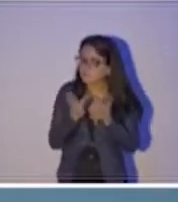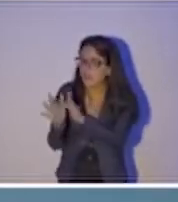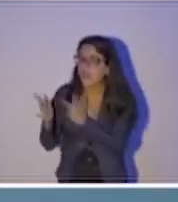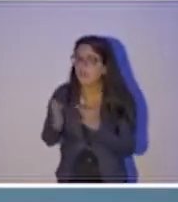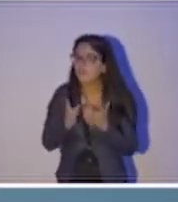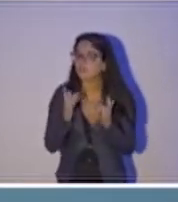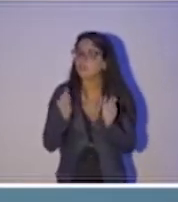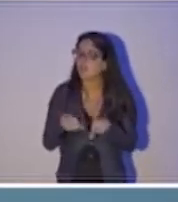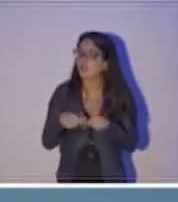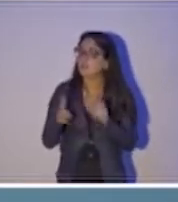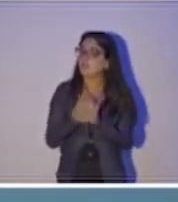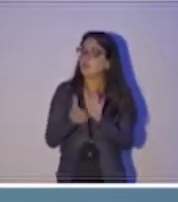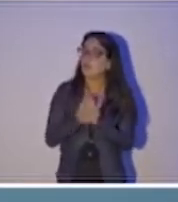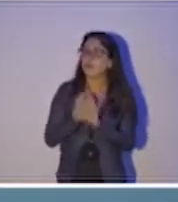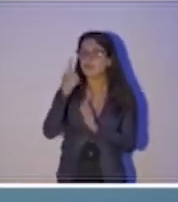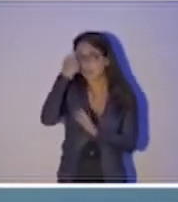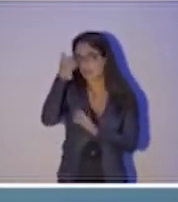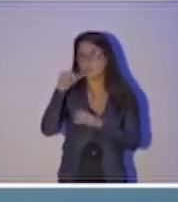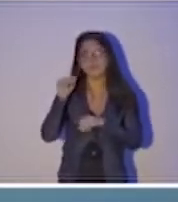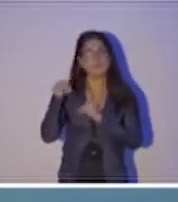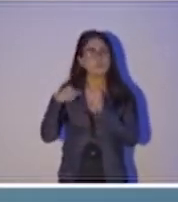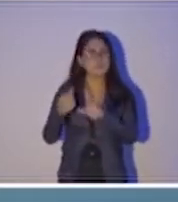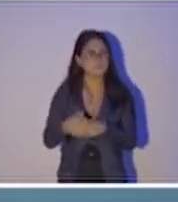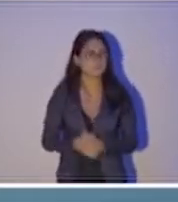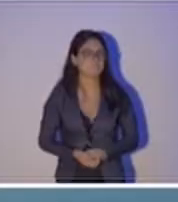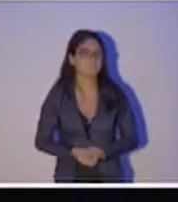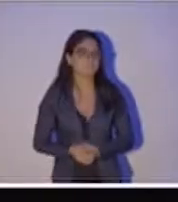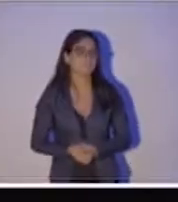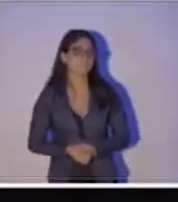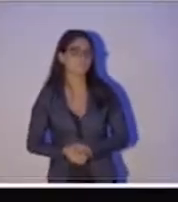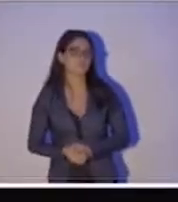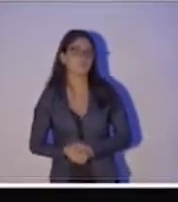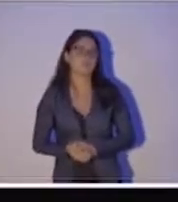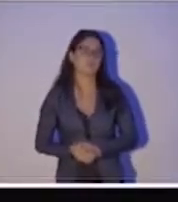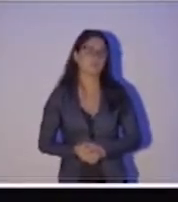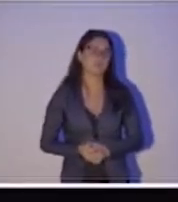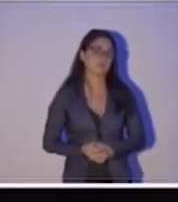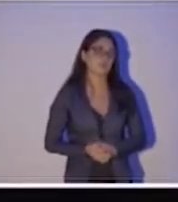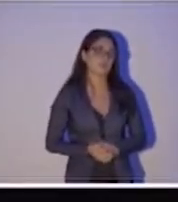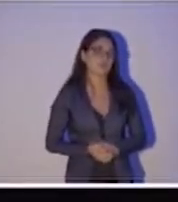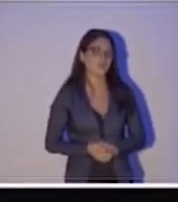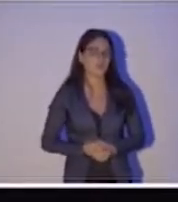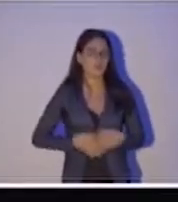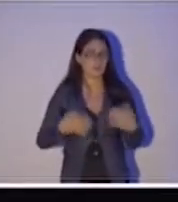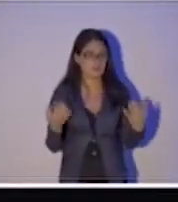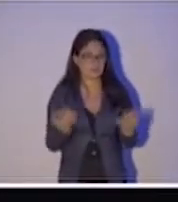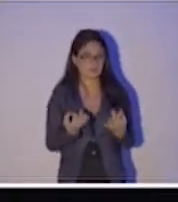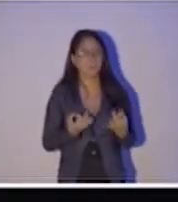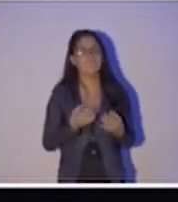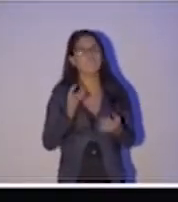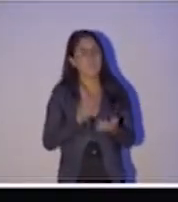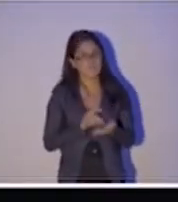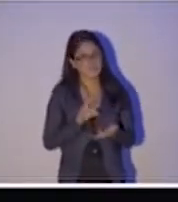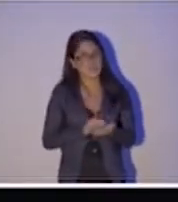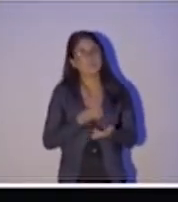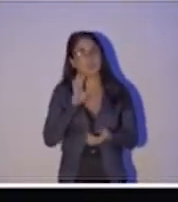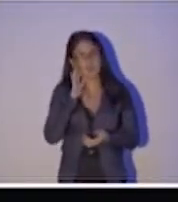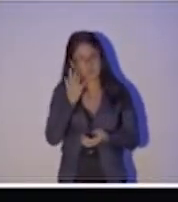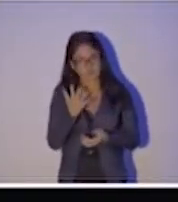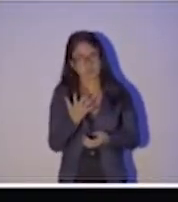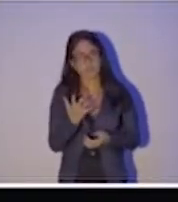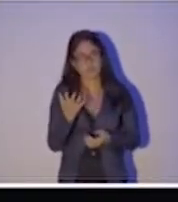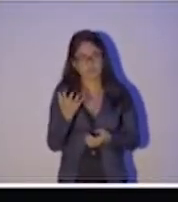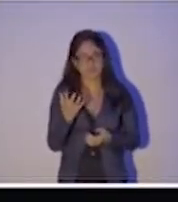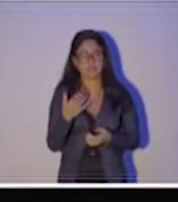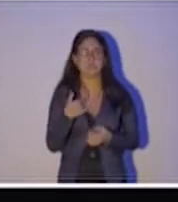propor ideias e se ajudar nesse processo. Perfeito. Eu acho que isso realmente acontece. E aqui eu preciso